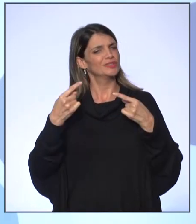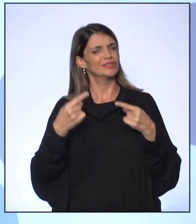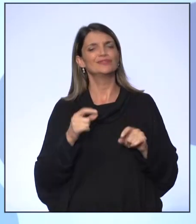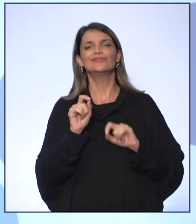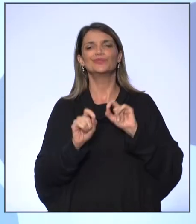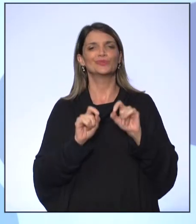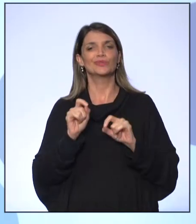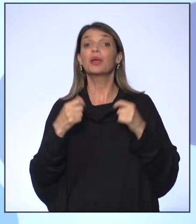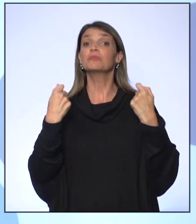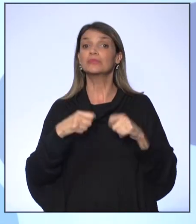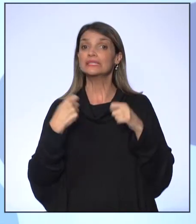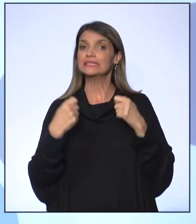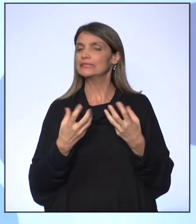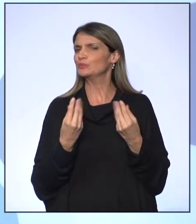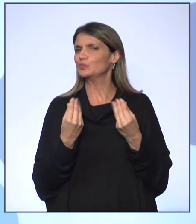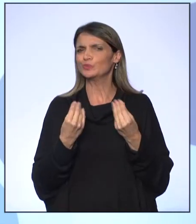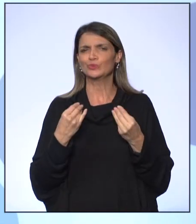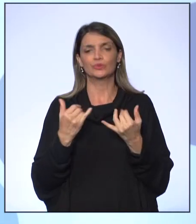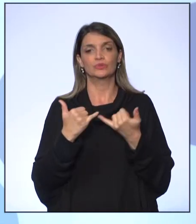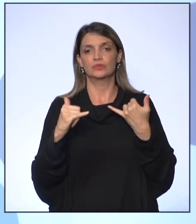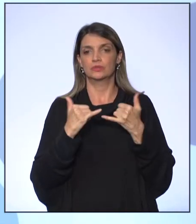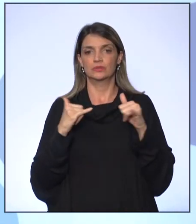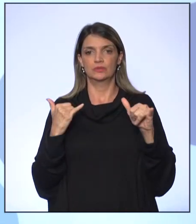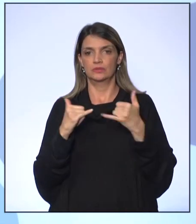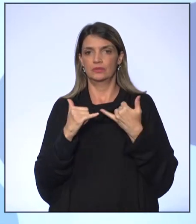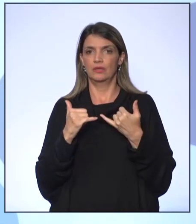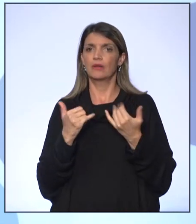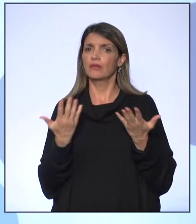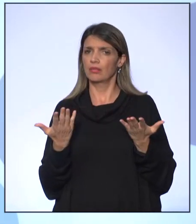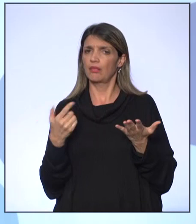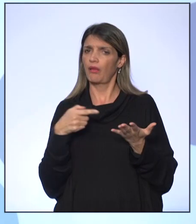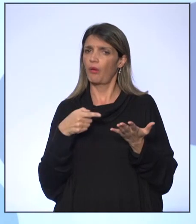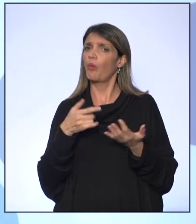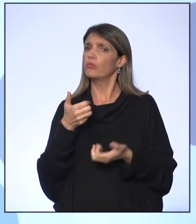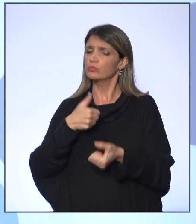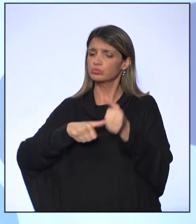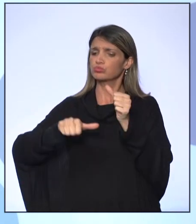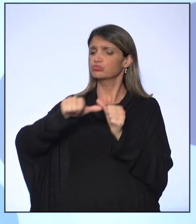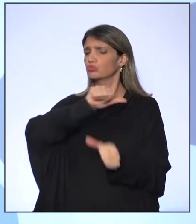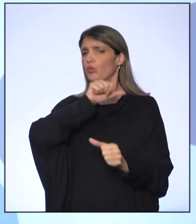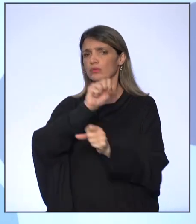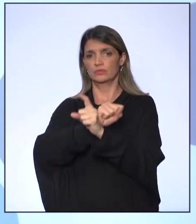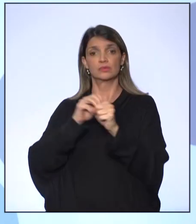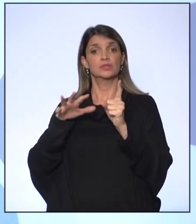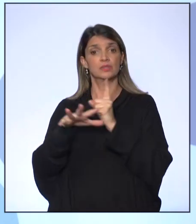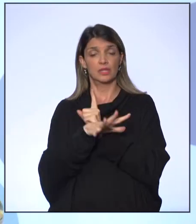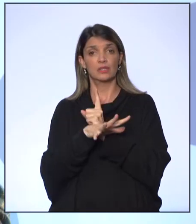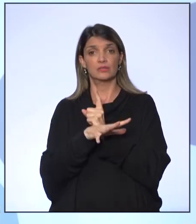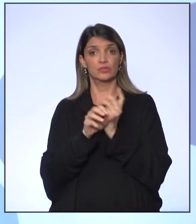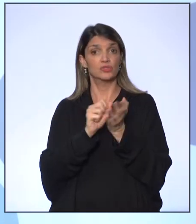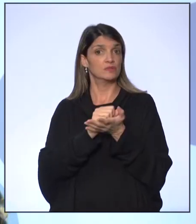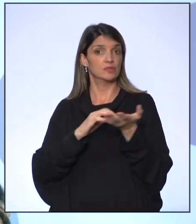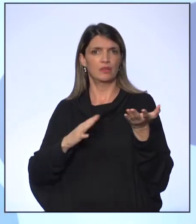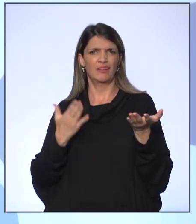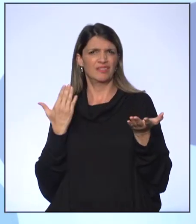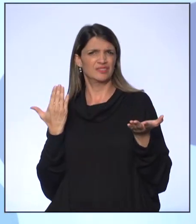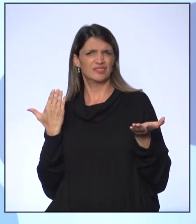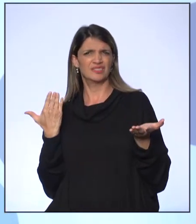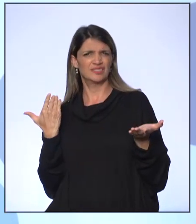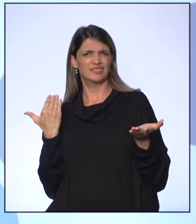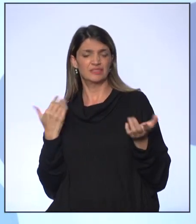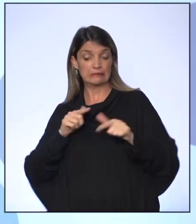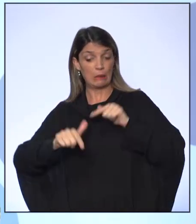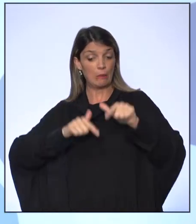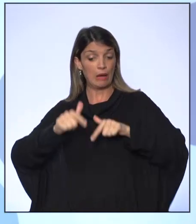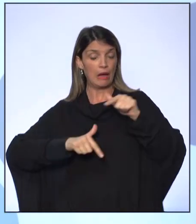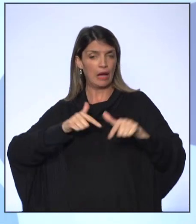viu como a eletricidade, ela transformou a sociedade, mudou, né? Até atividades que eram feitas